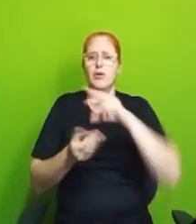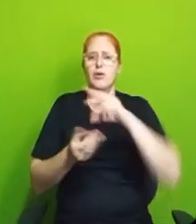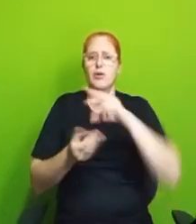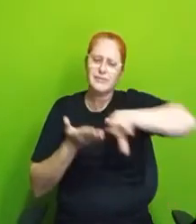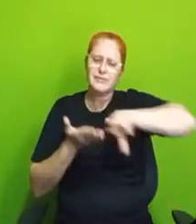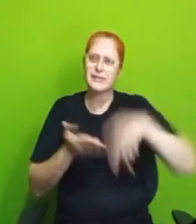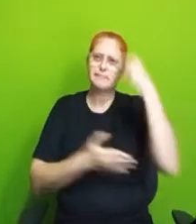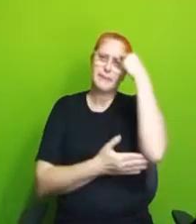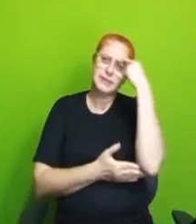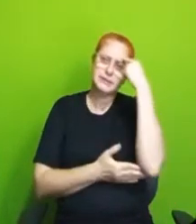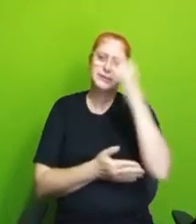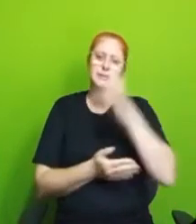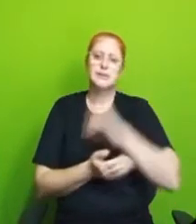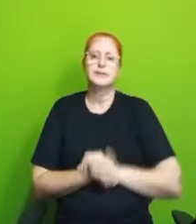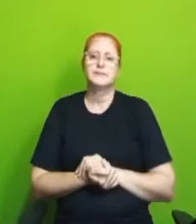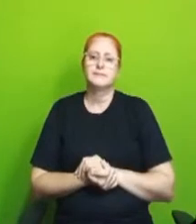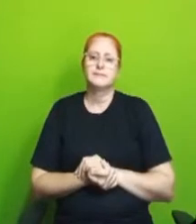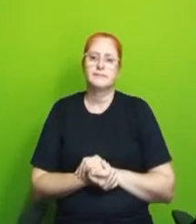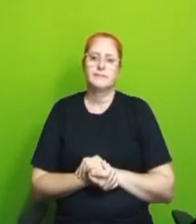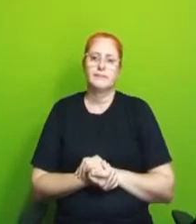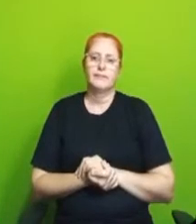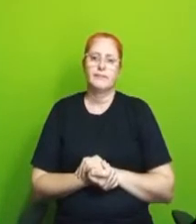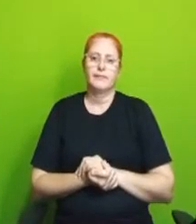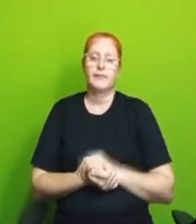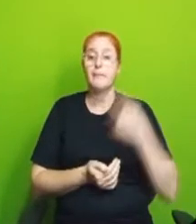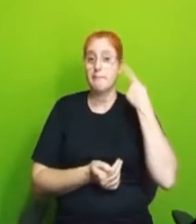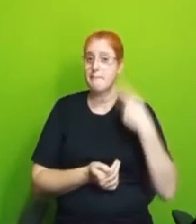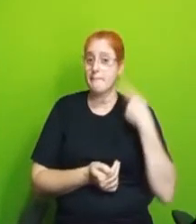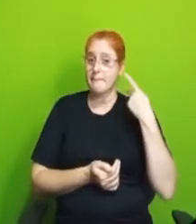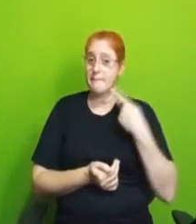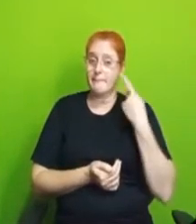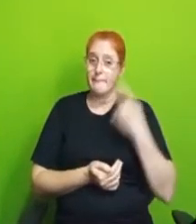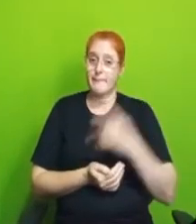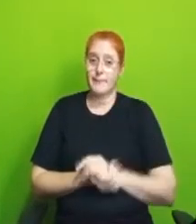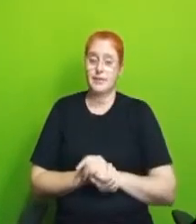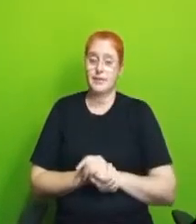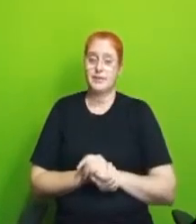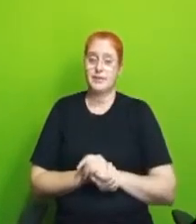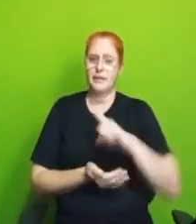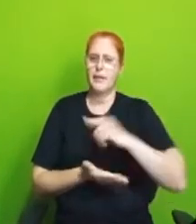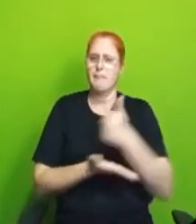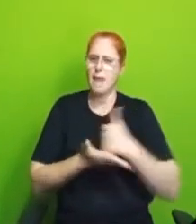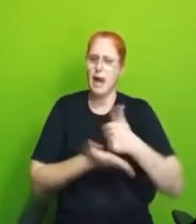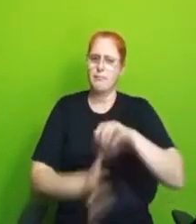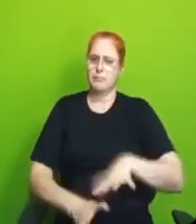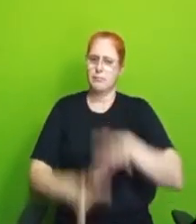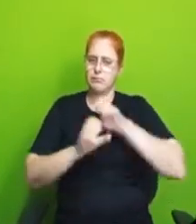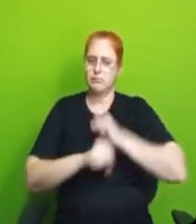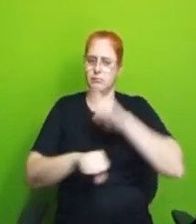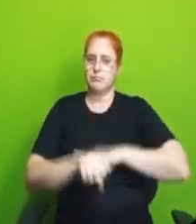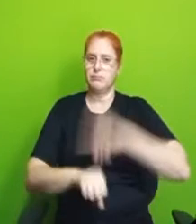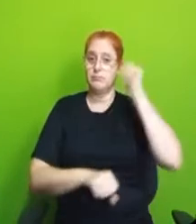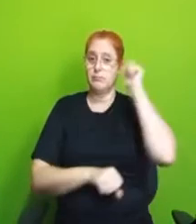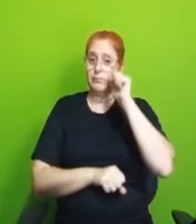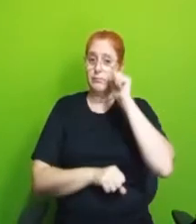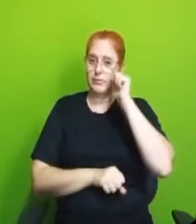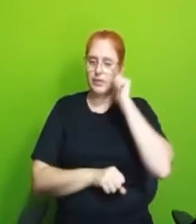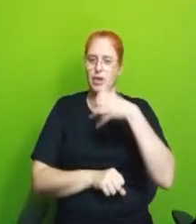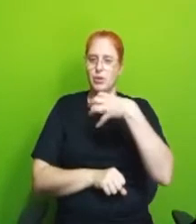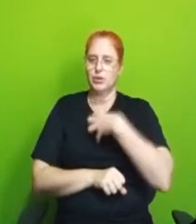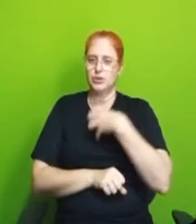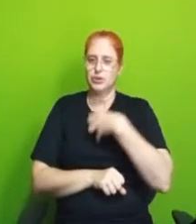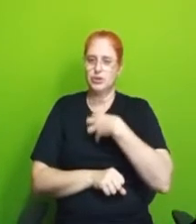pensa as políticas que se baseiam na apropriação do tempo das mulheres, a forma que elas tomam,